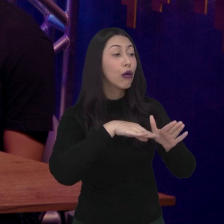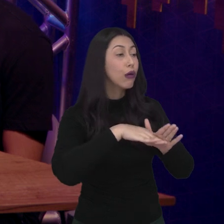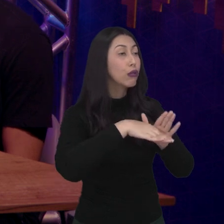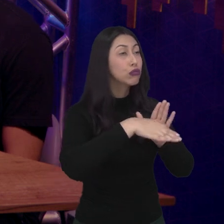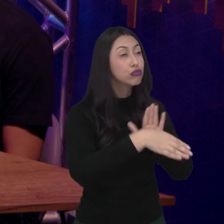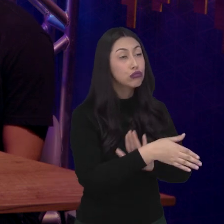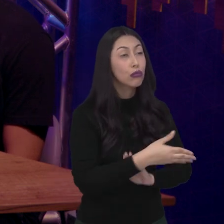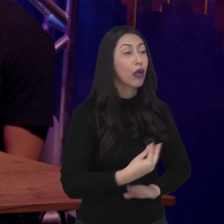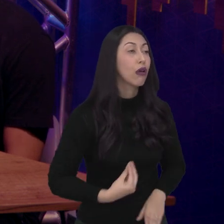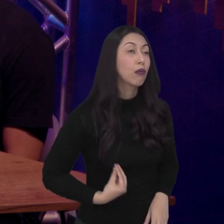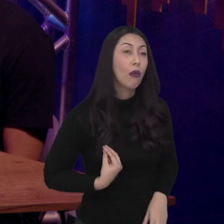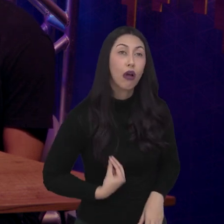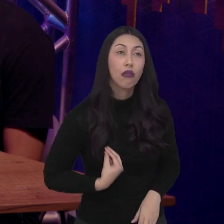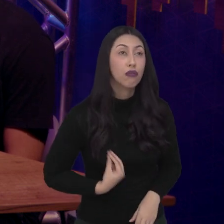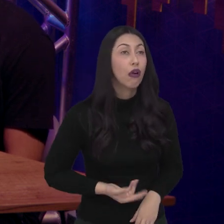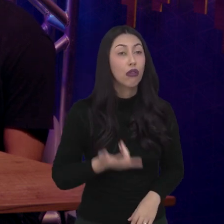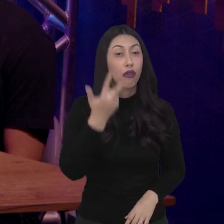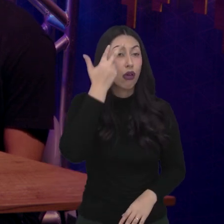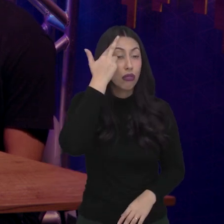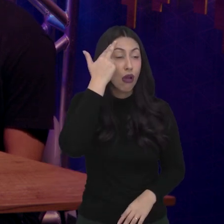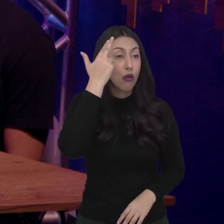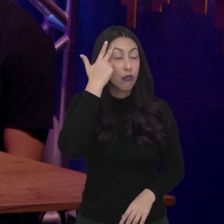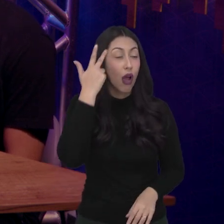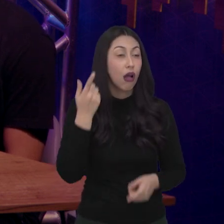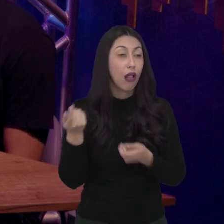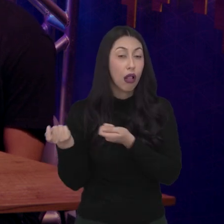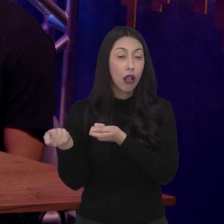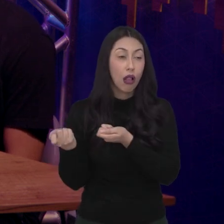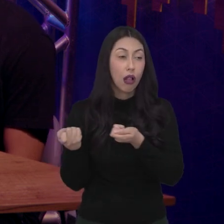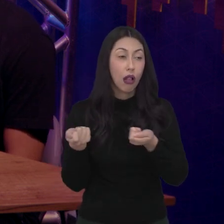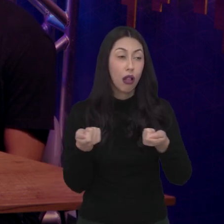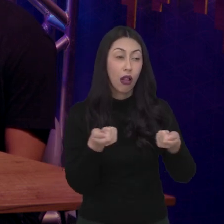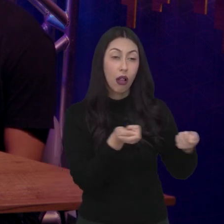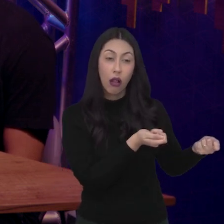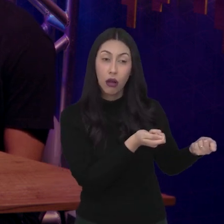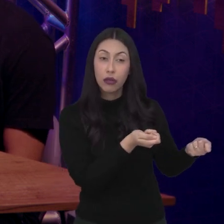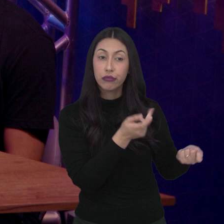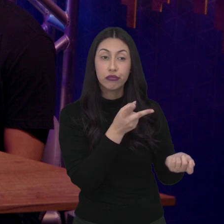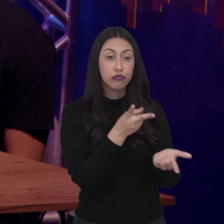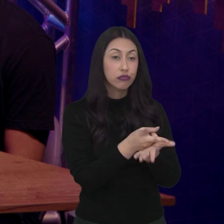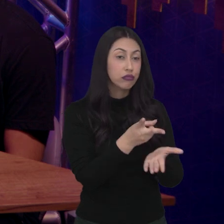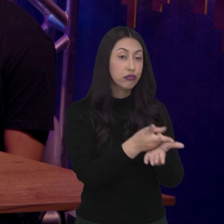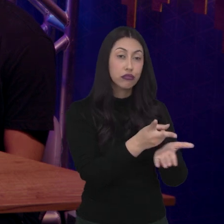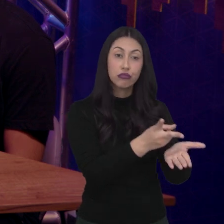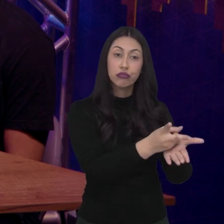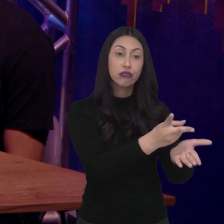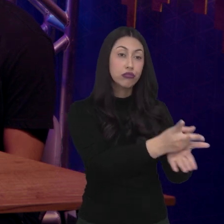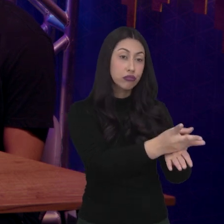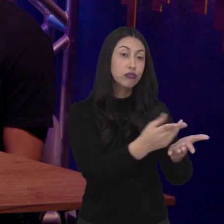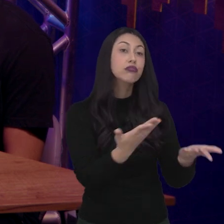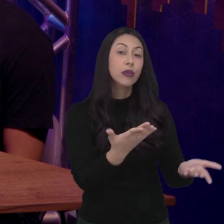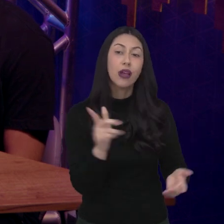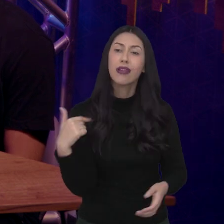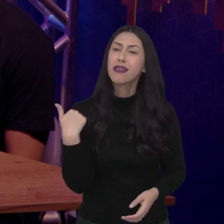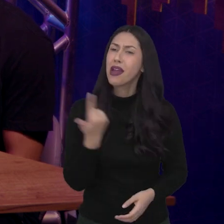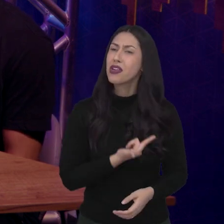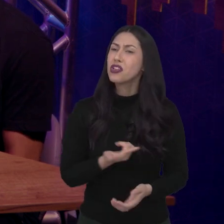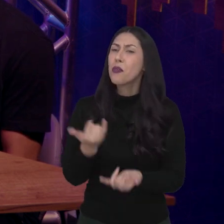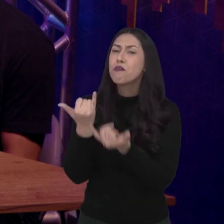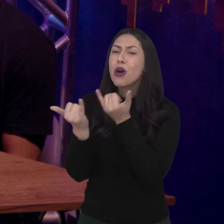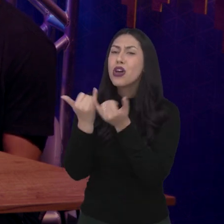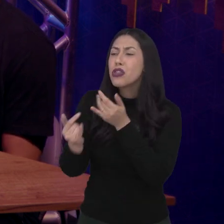viciando, né, a um estilo de vida. E a gente meio que continua nisso. E vai perdendo, né? A gente, né, vai ficando mais